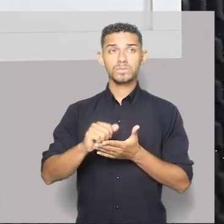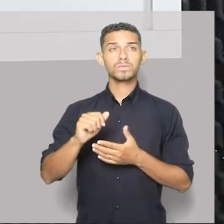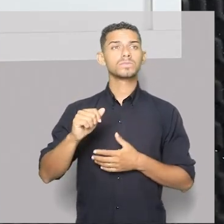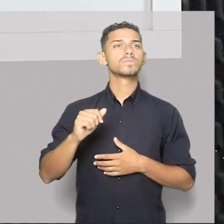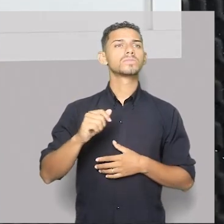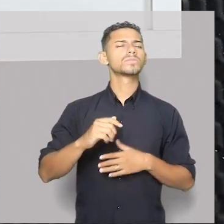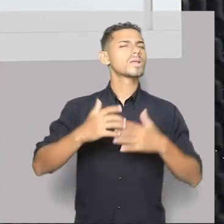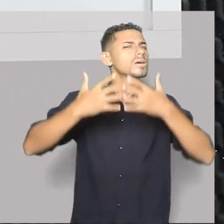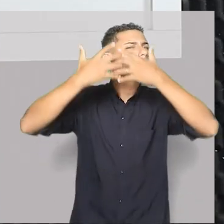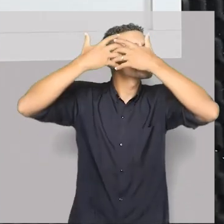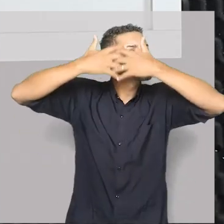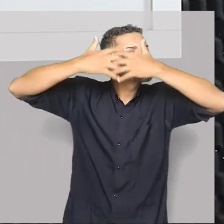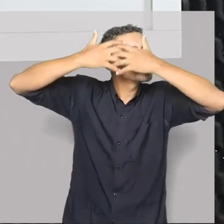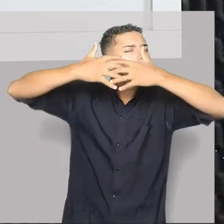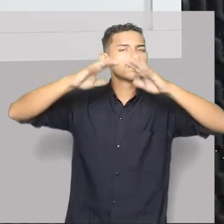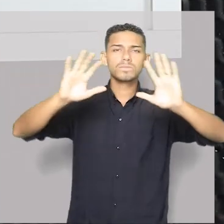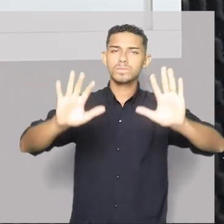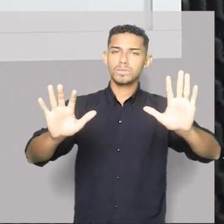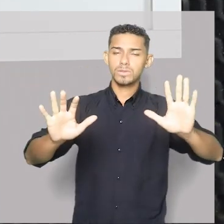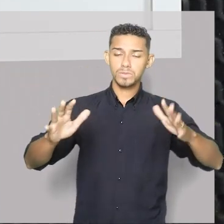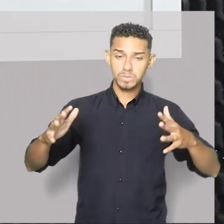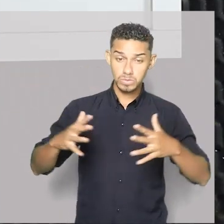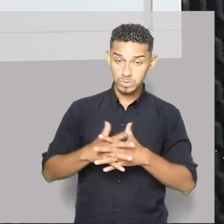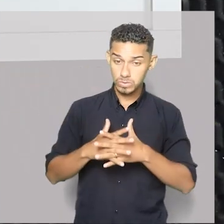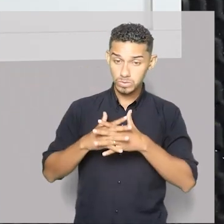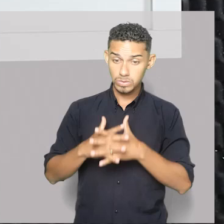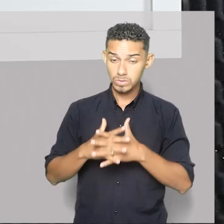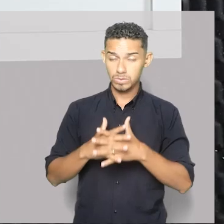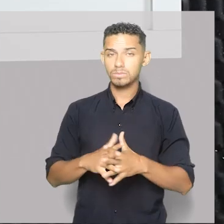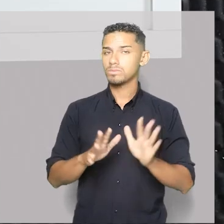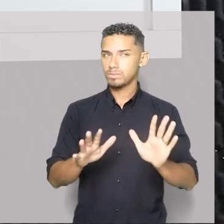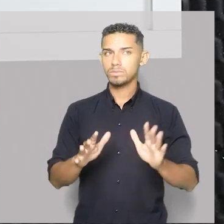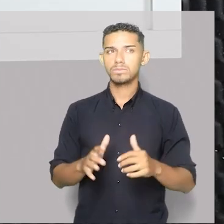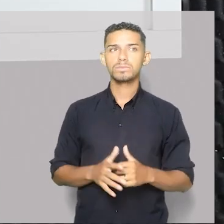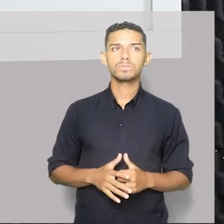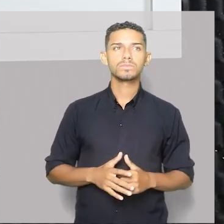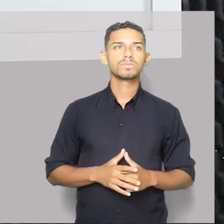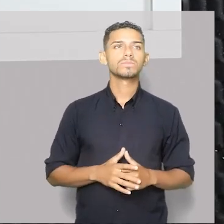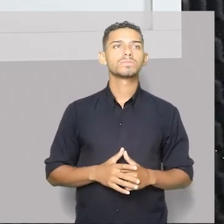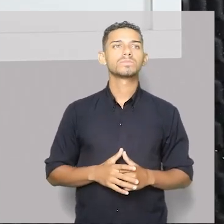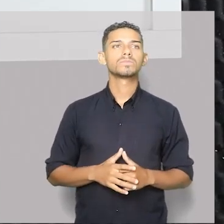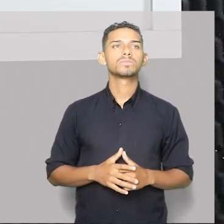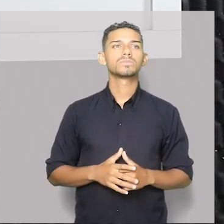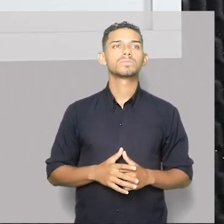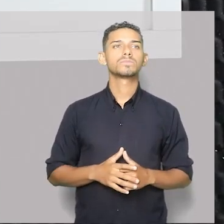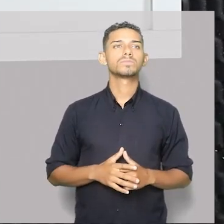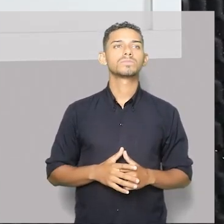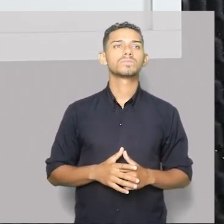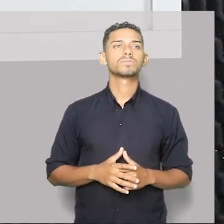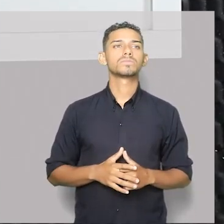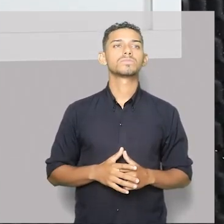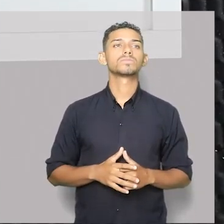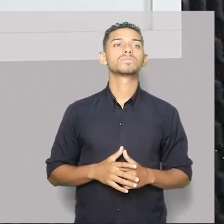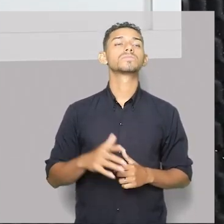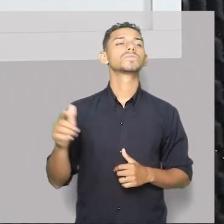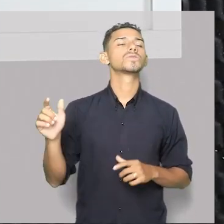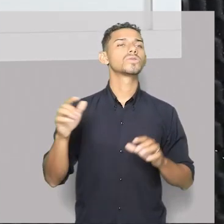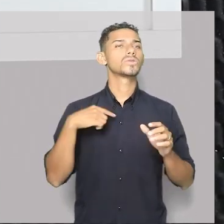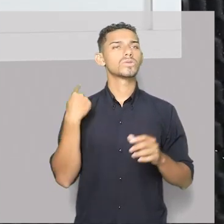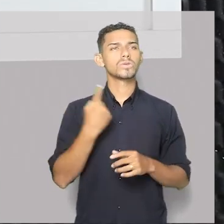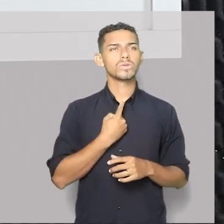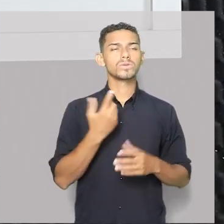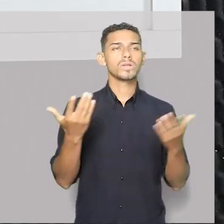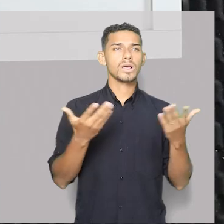não confundir a gente. Vou só tirar aqui esse contorno, tá? Para a gente montar, então, um